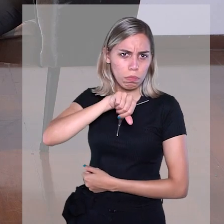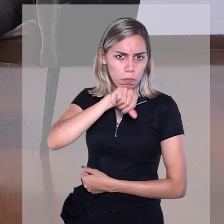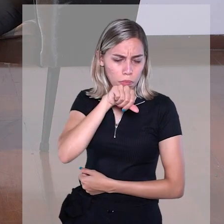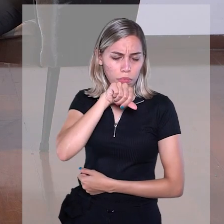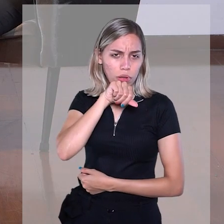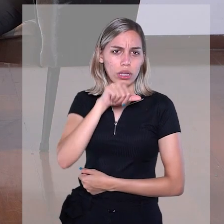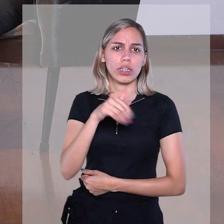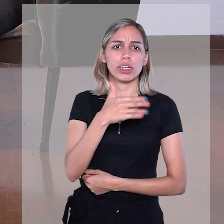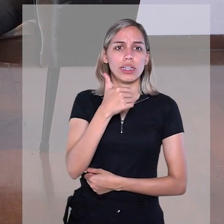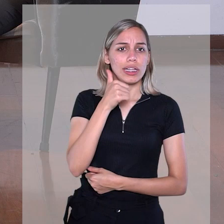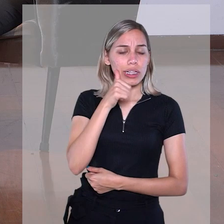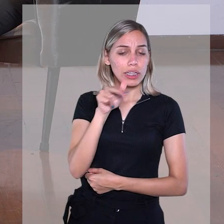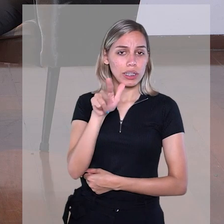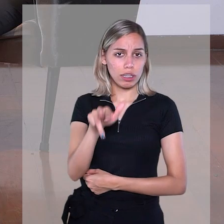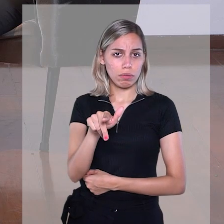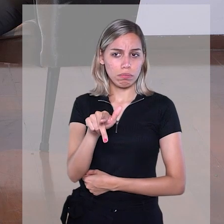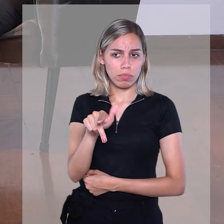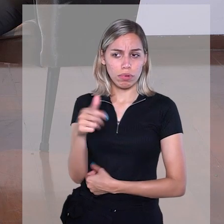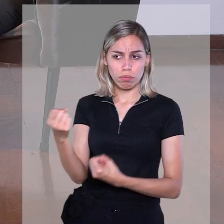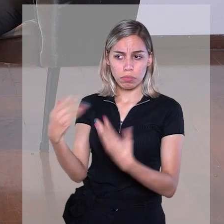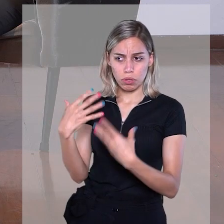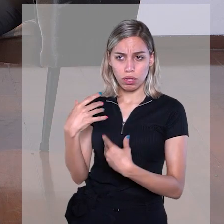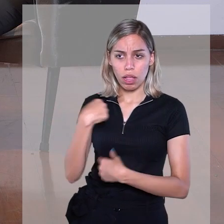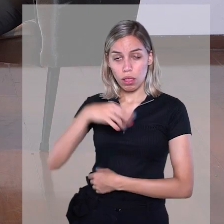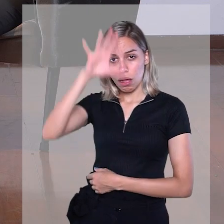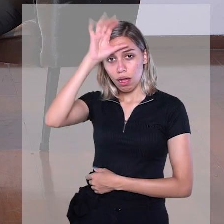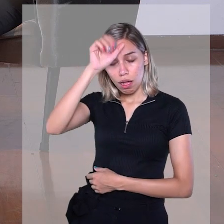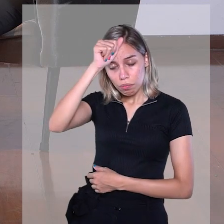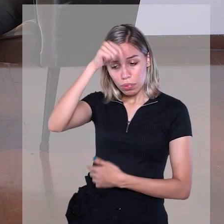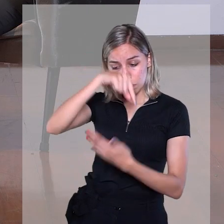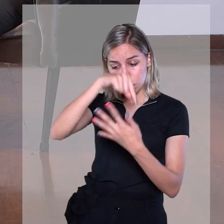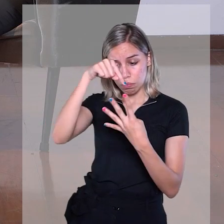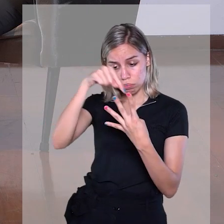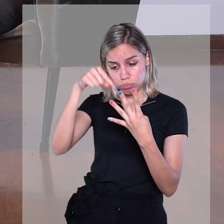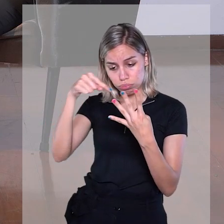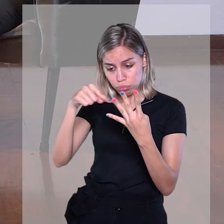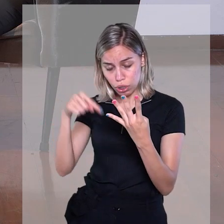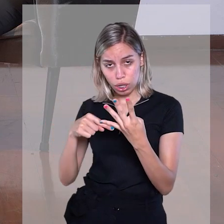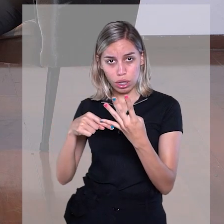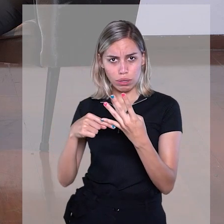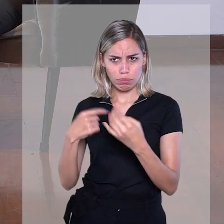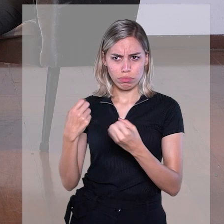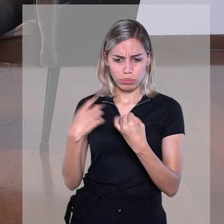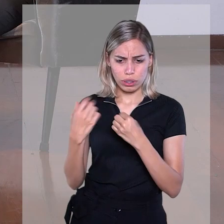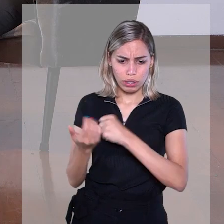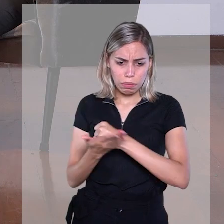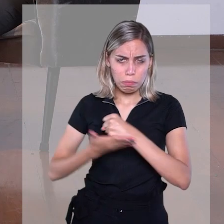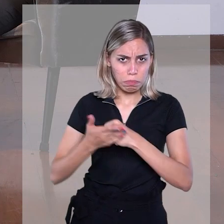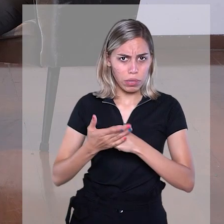escritor profissional. A escrita, a leitura, a escuta e